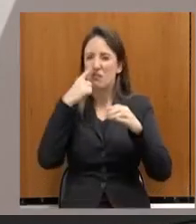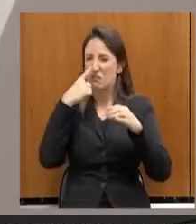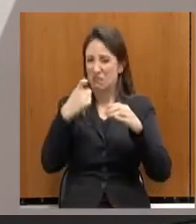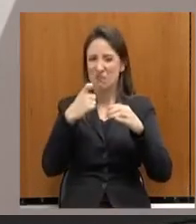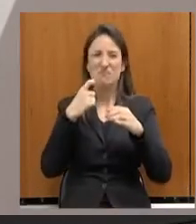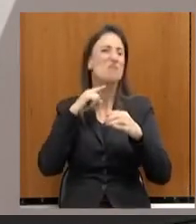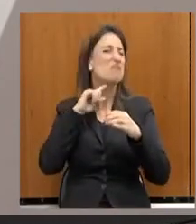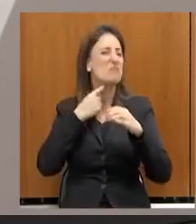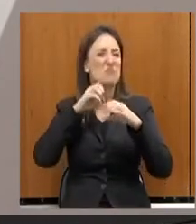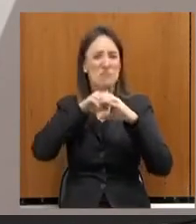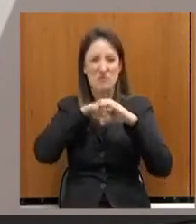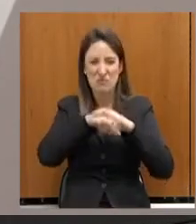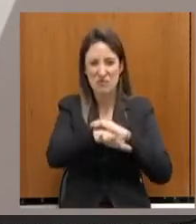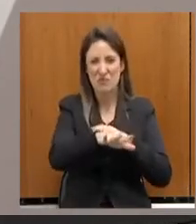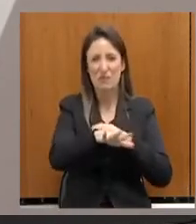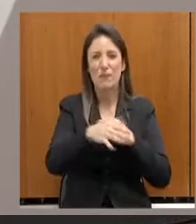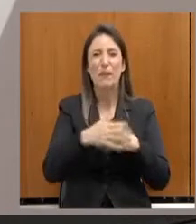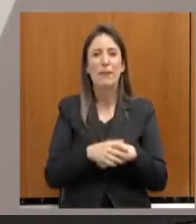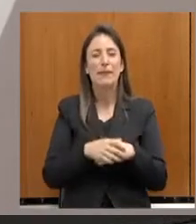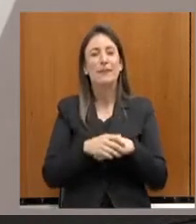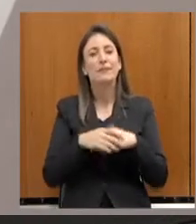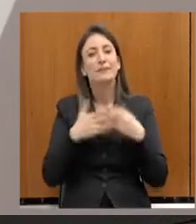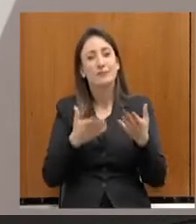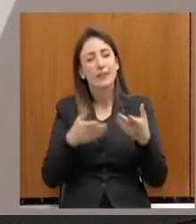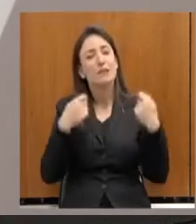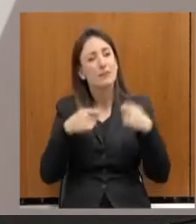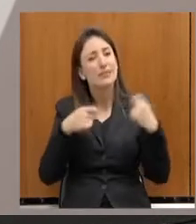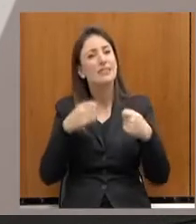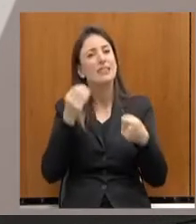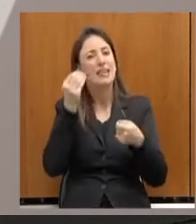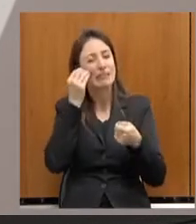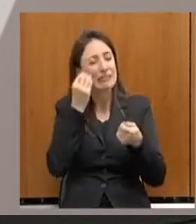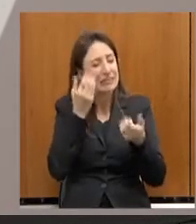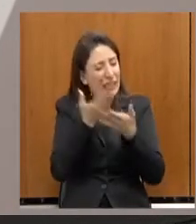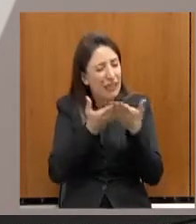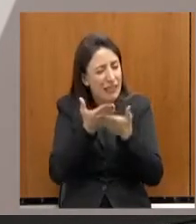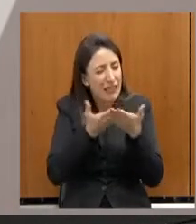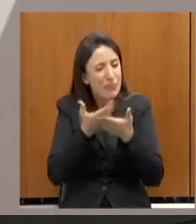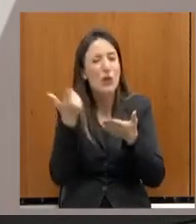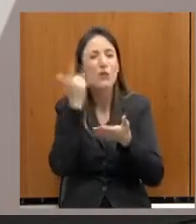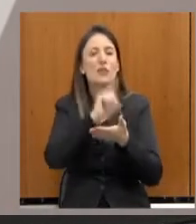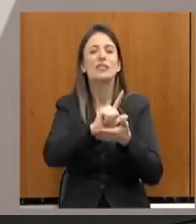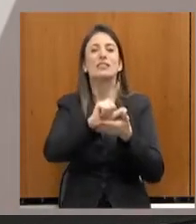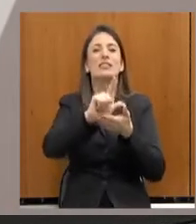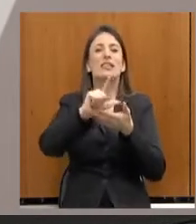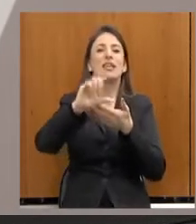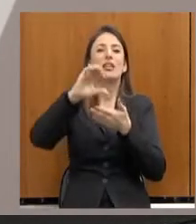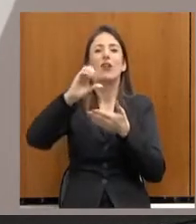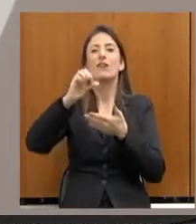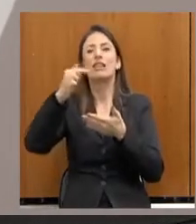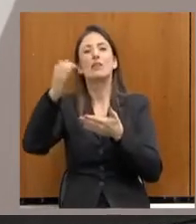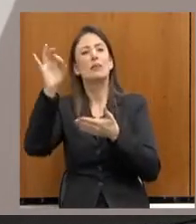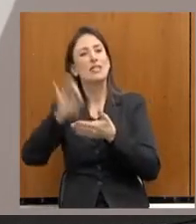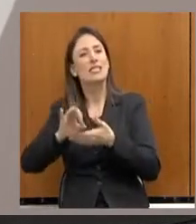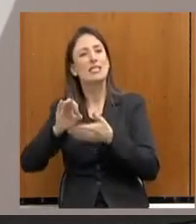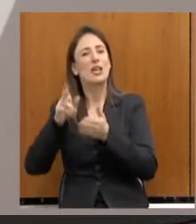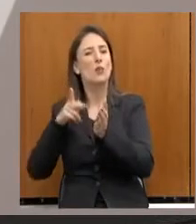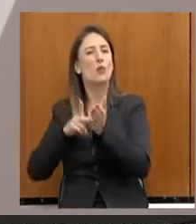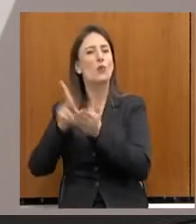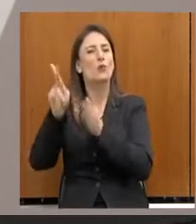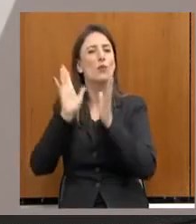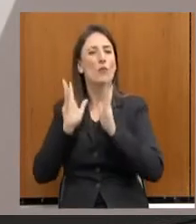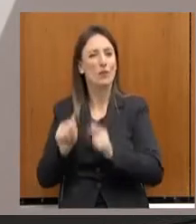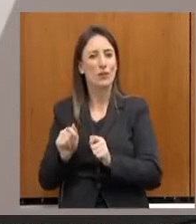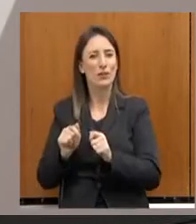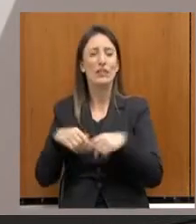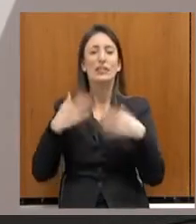de decantação são água sai com 97 por cento de Pureza a pessoa conversar com José